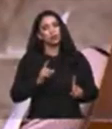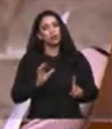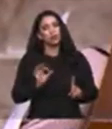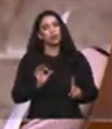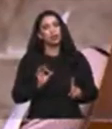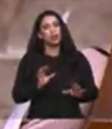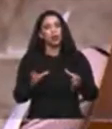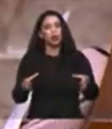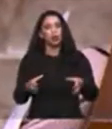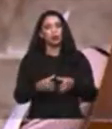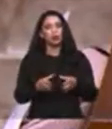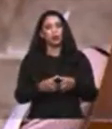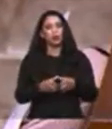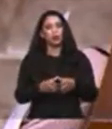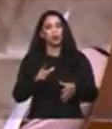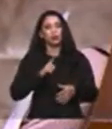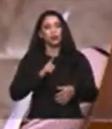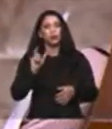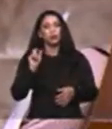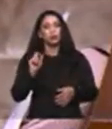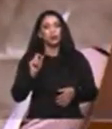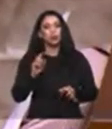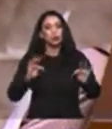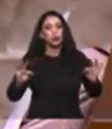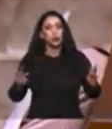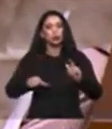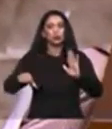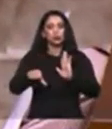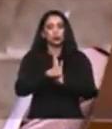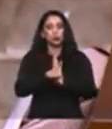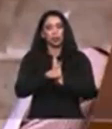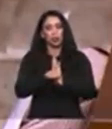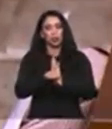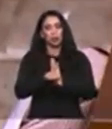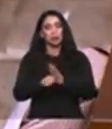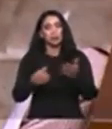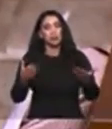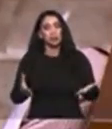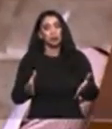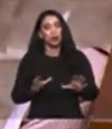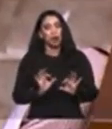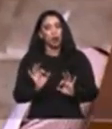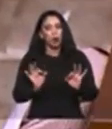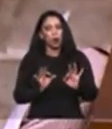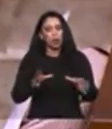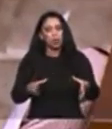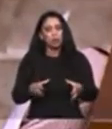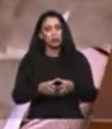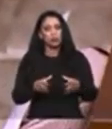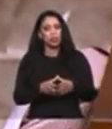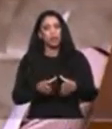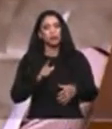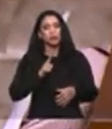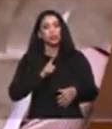organização formada exatamente para a prática de todos os delitos mencionados. Ou seja, a organização era vocacionada à